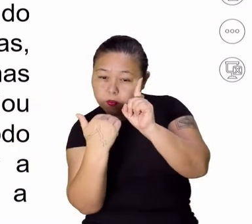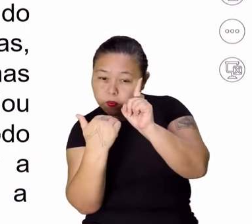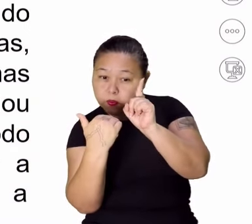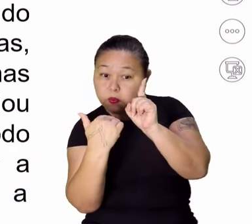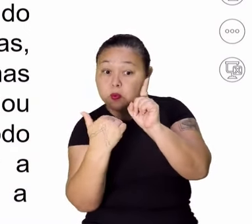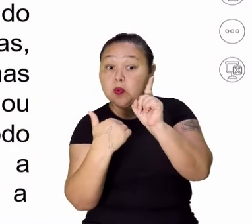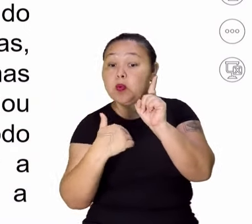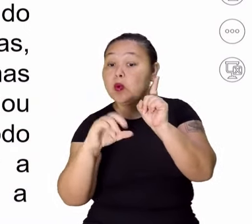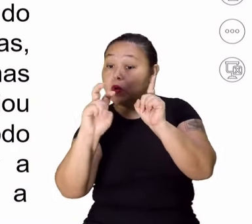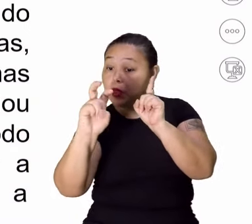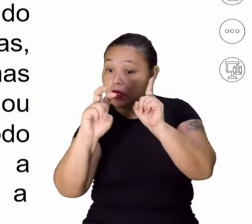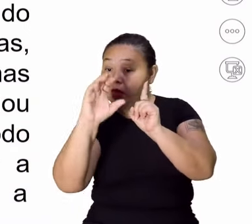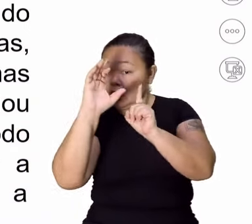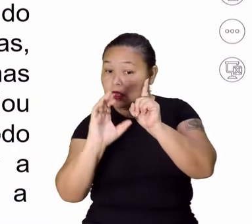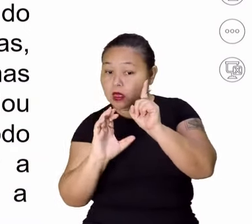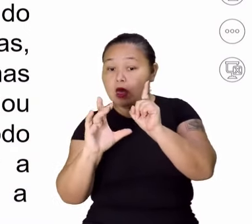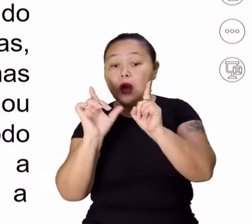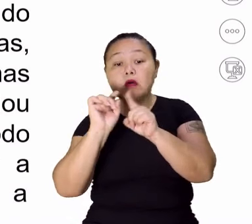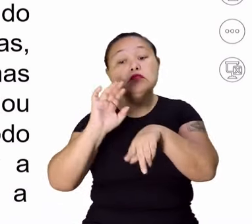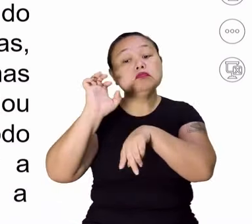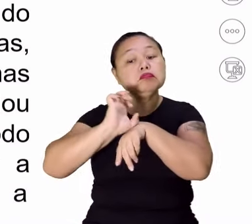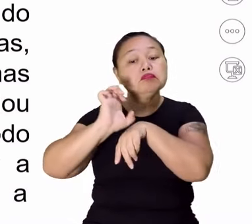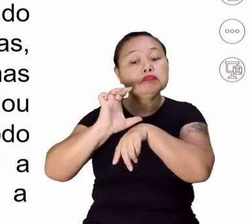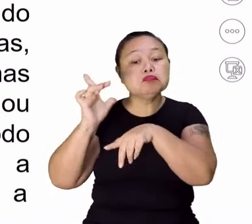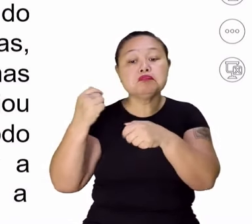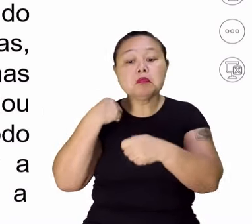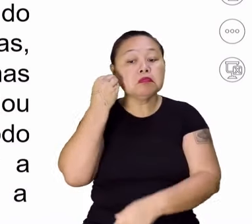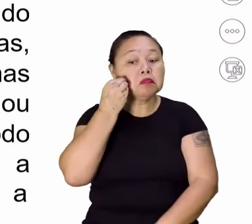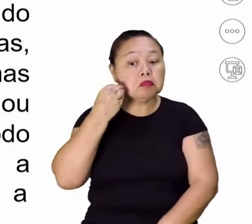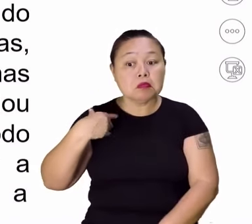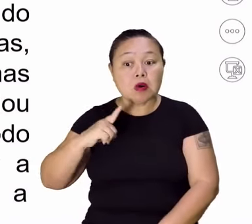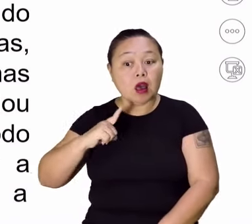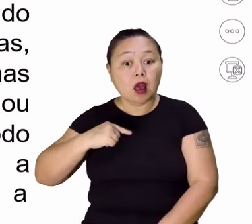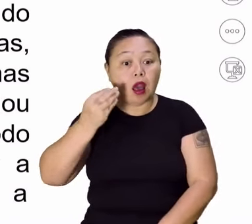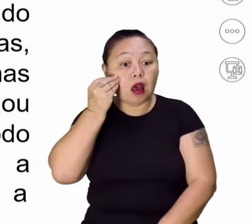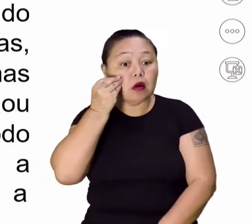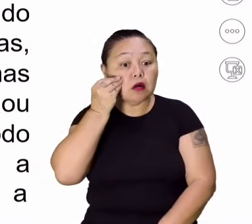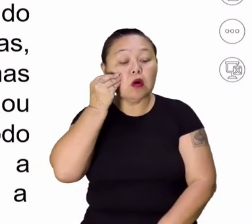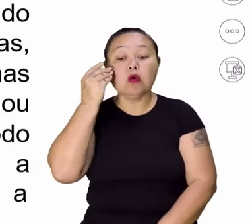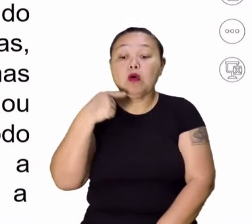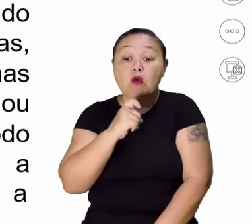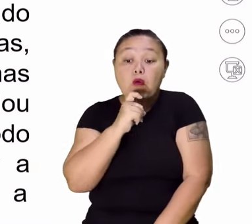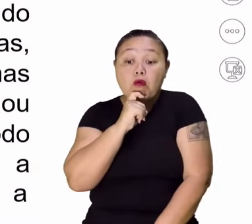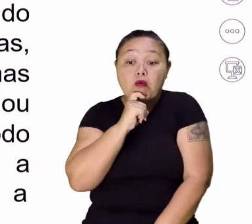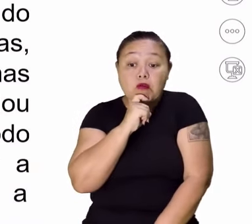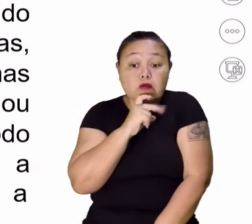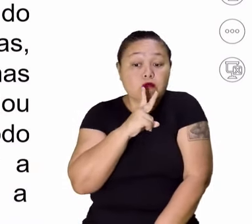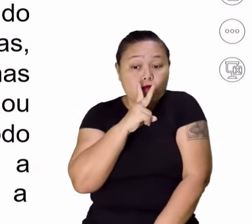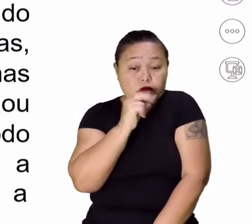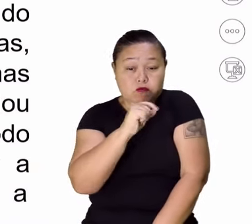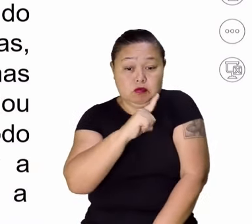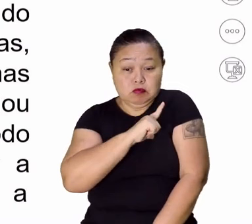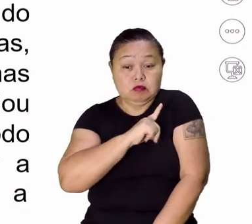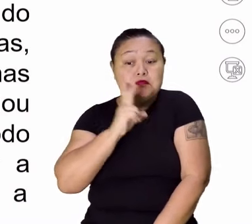5 graus Celsius, o Estado ainda não vivenciou, neste ano, o frio intenso e contínuo de modo generalizado.